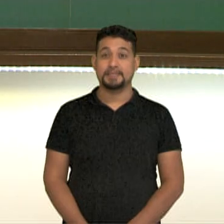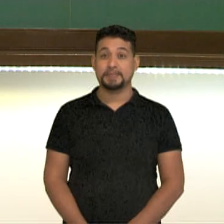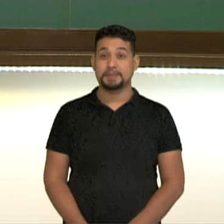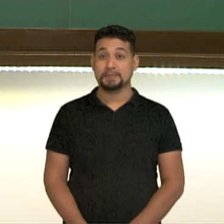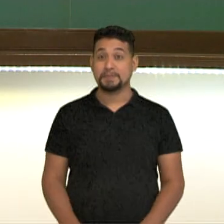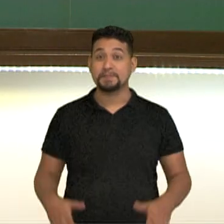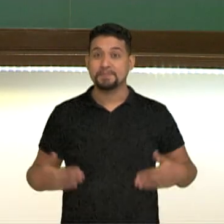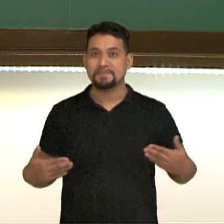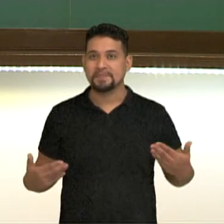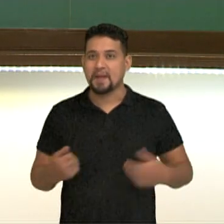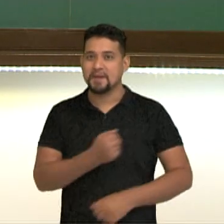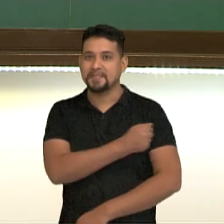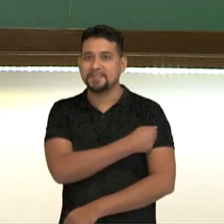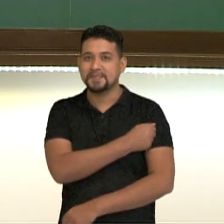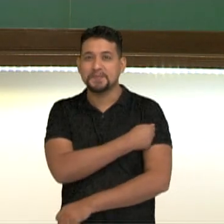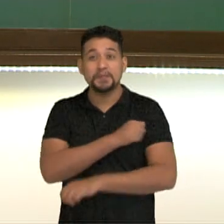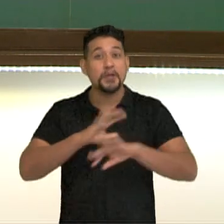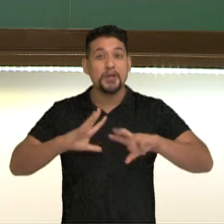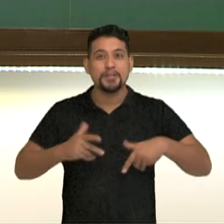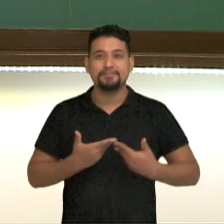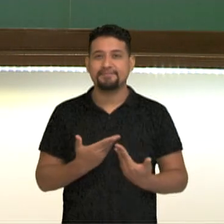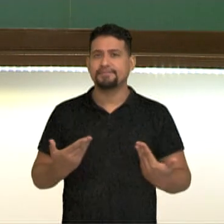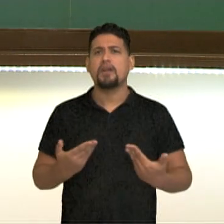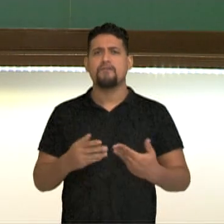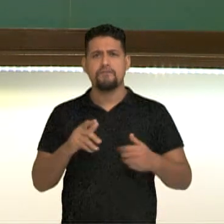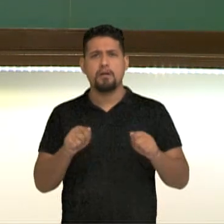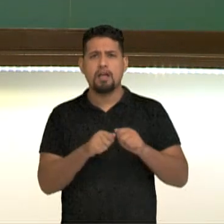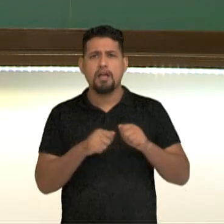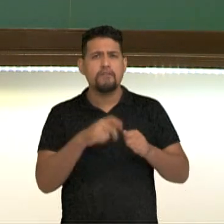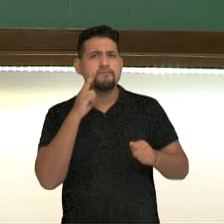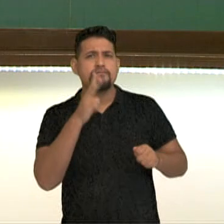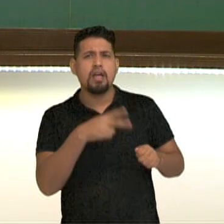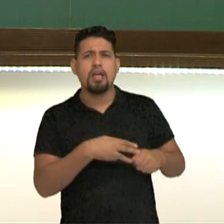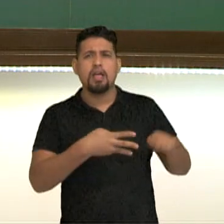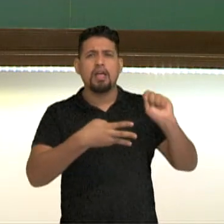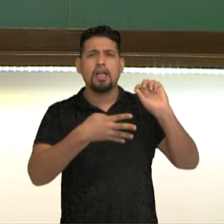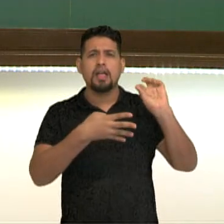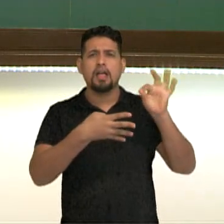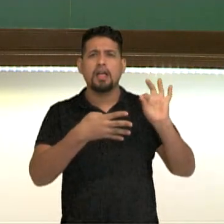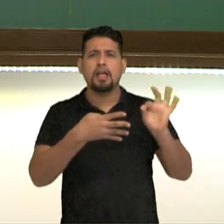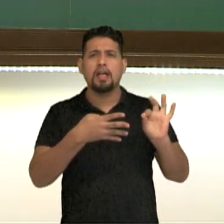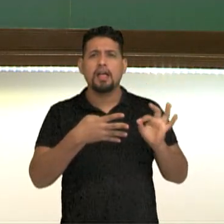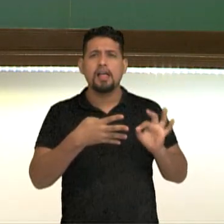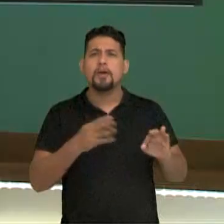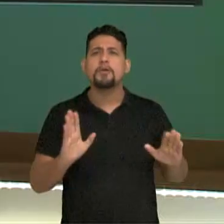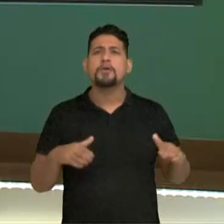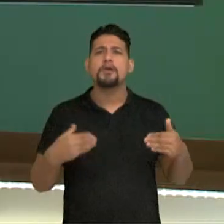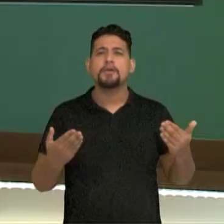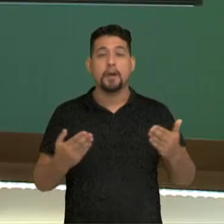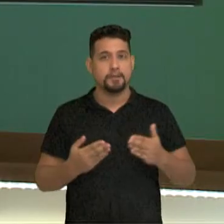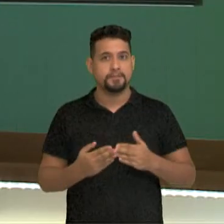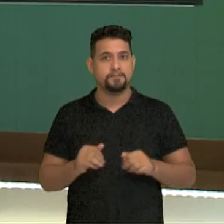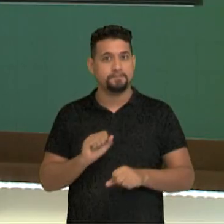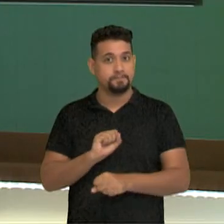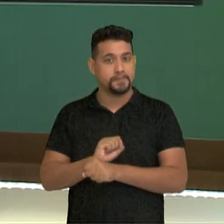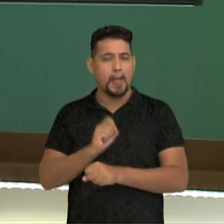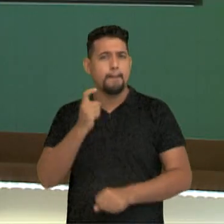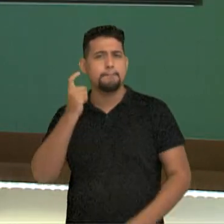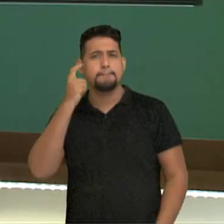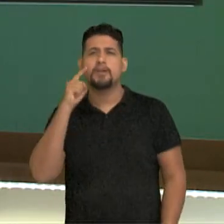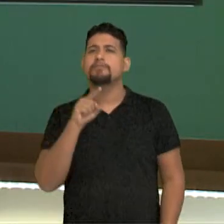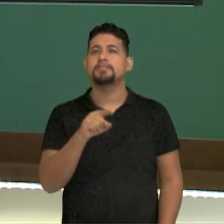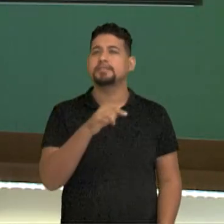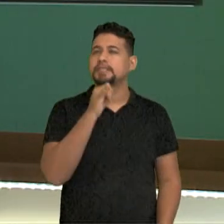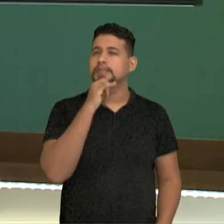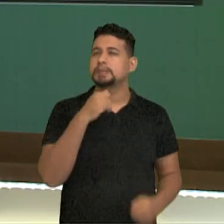Então, querido aluno, querida aluna, vamos fazer a correção desse exercício? Então, imagine você tendo que